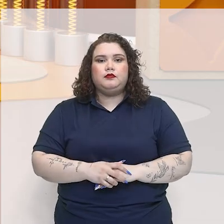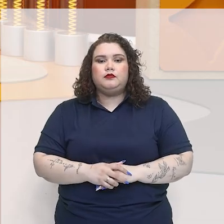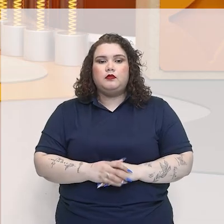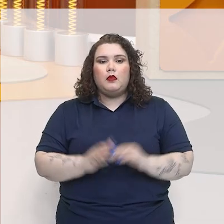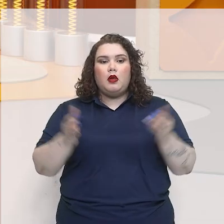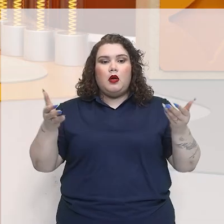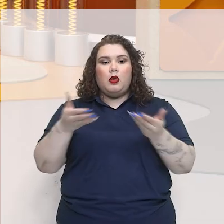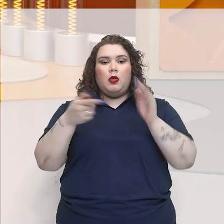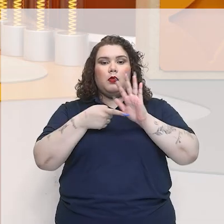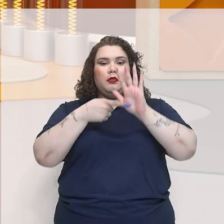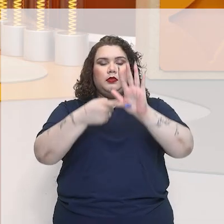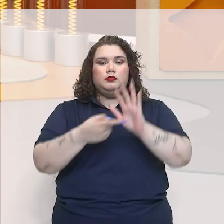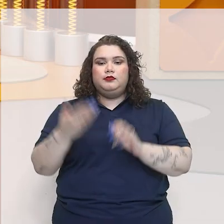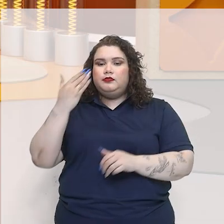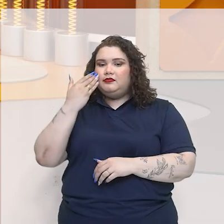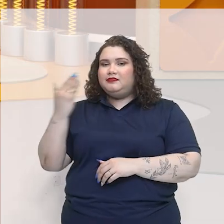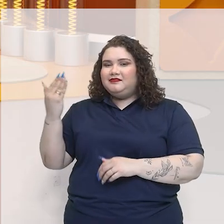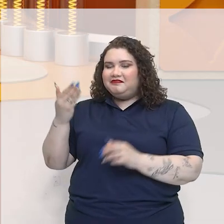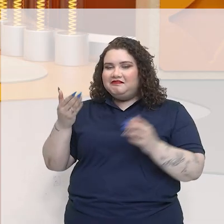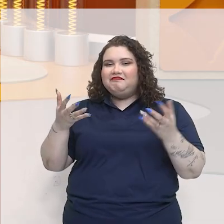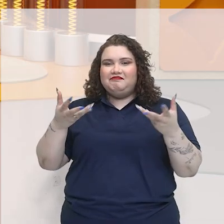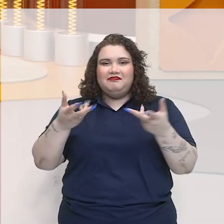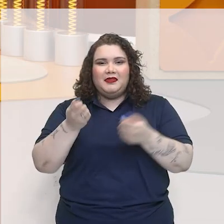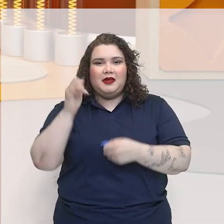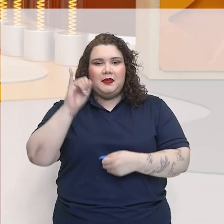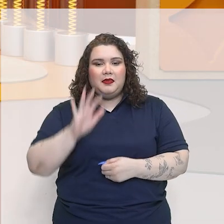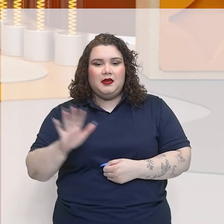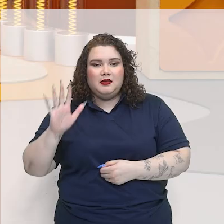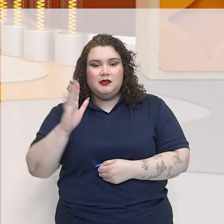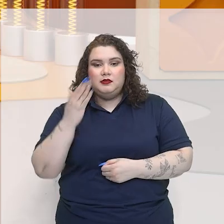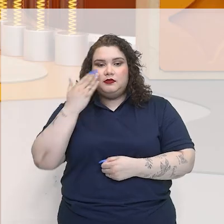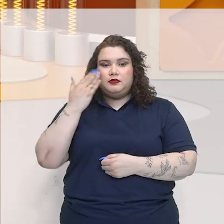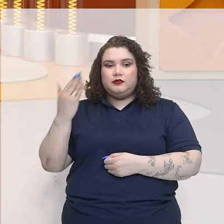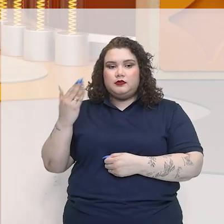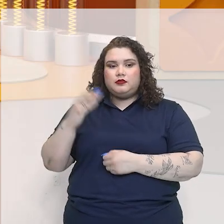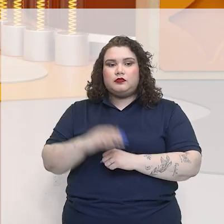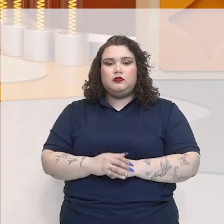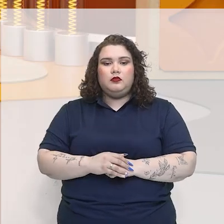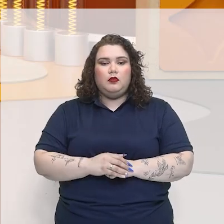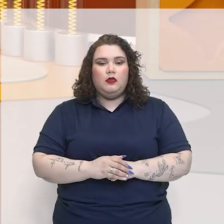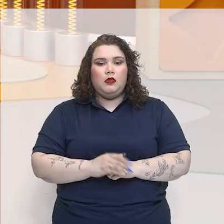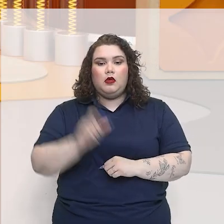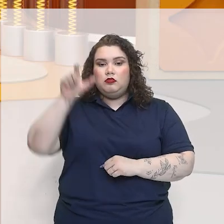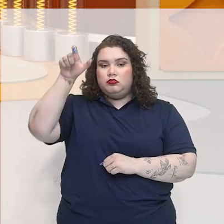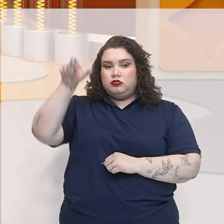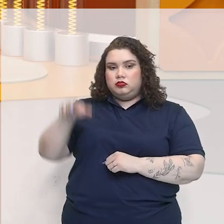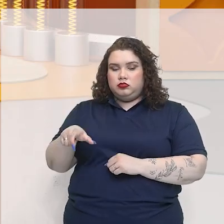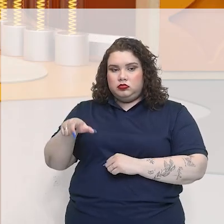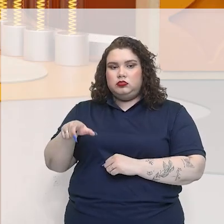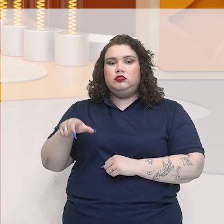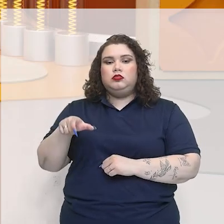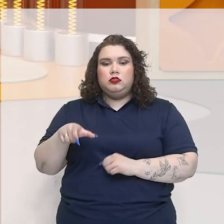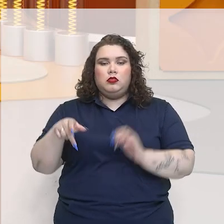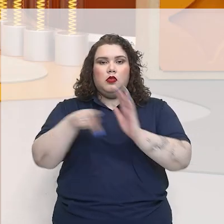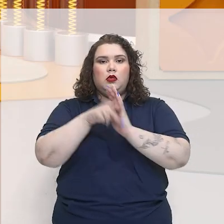vocês, então, olha só que lindinho, essa aqui, então, nesse quadro aqui nós temos a imagem, então, exatamente aí do